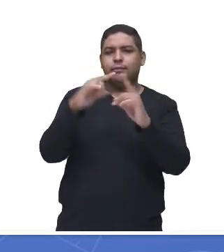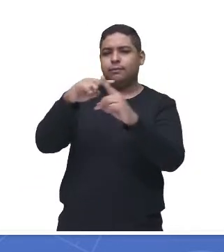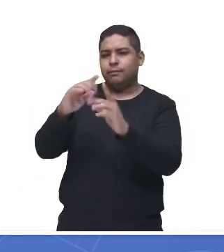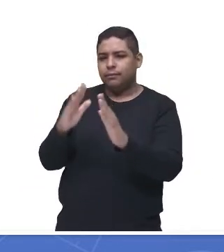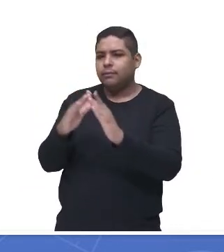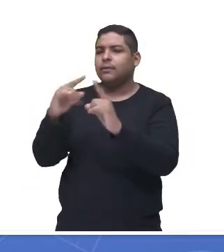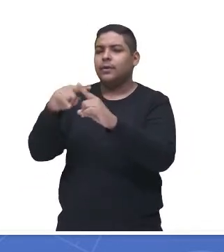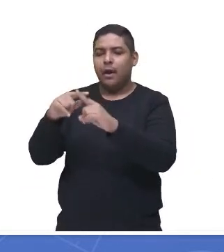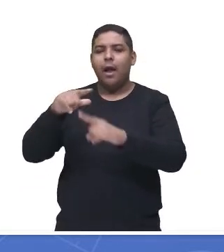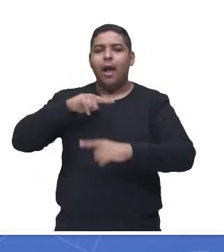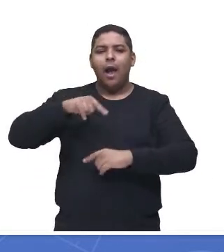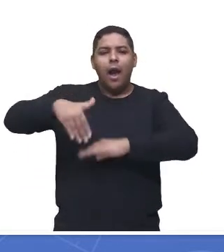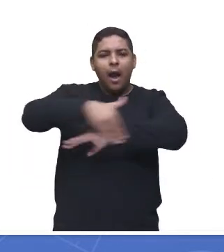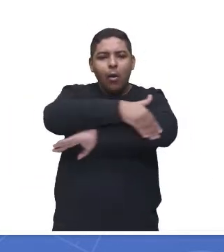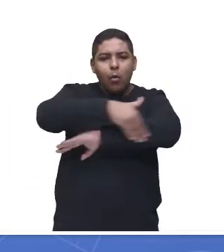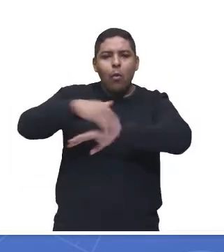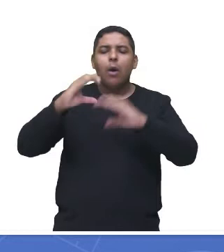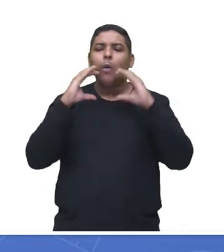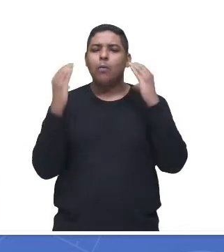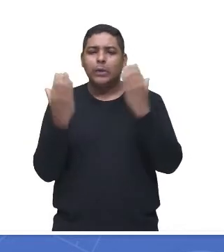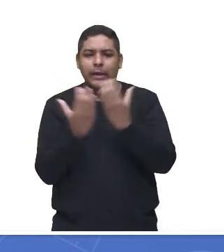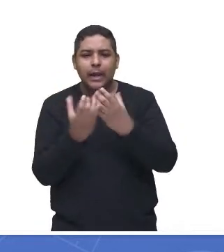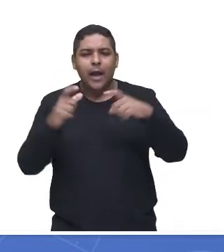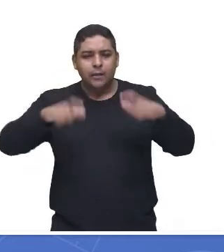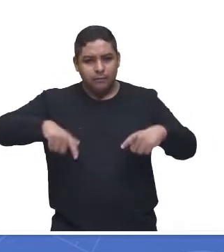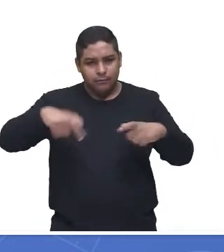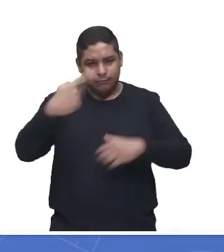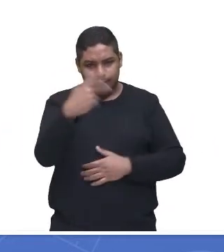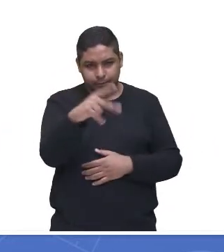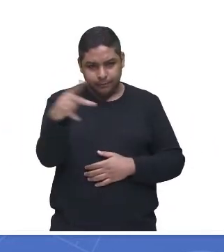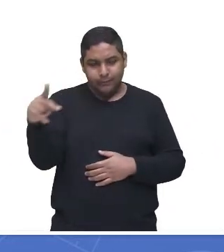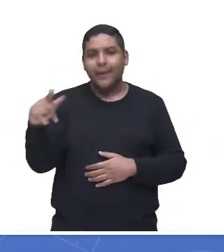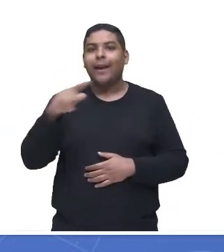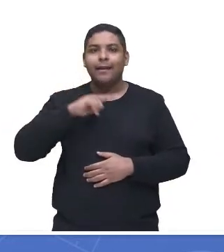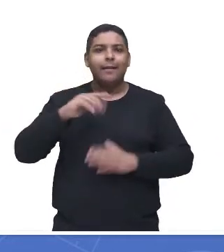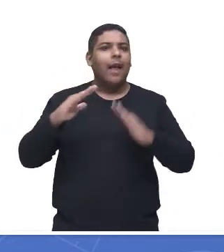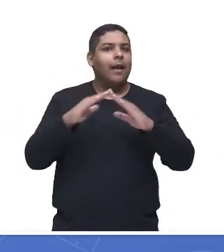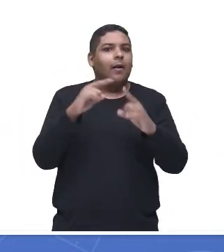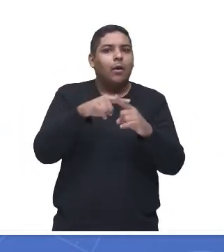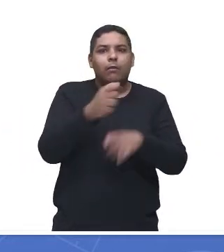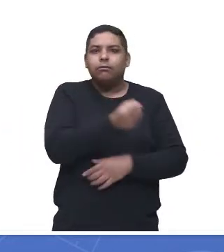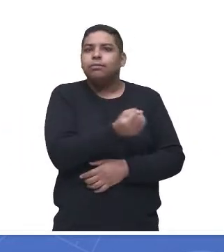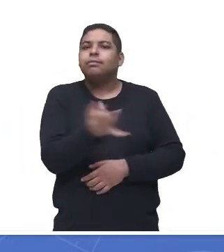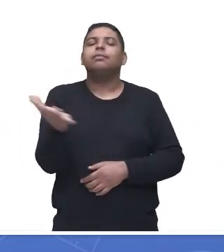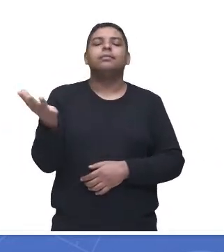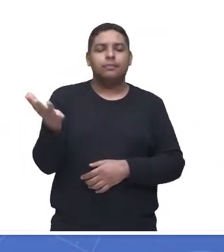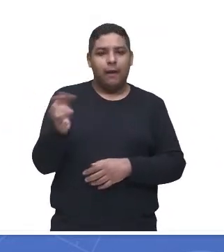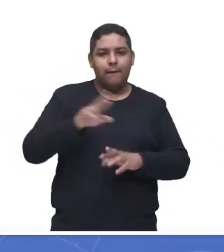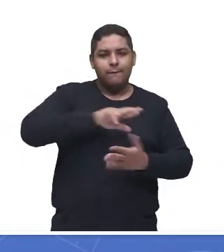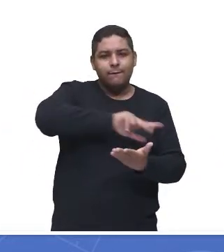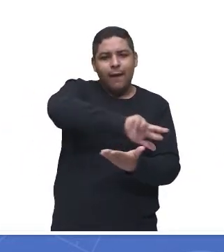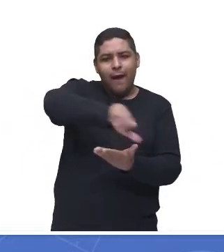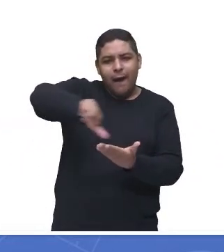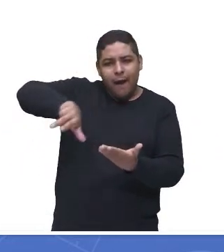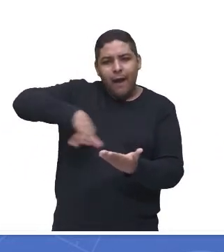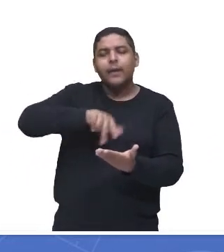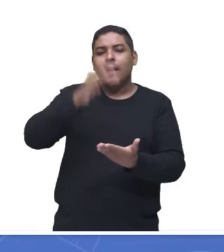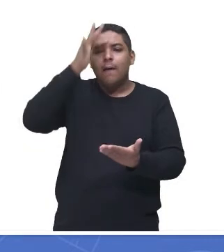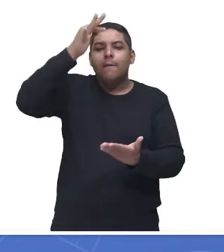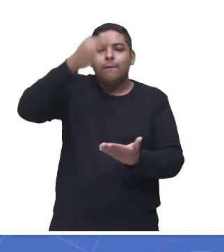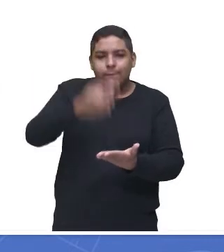anda na sua rua, na sua comunidade, no seu bairro, quantas igrejas nós tem ali? Porque é baseada na fé